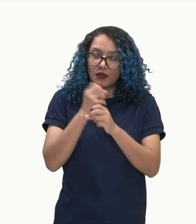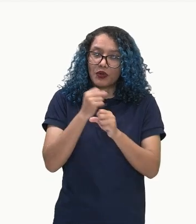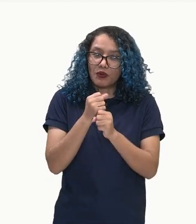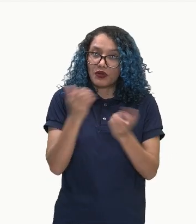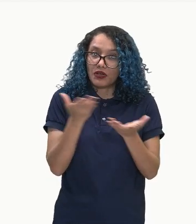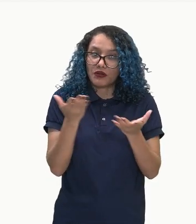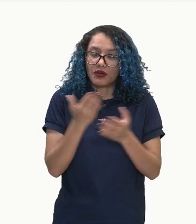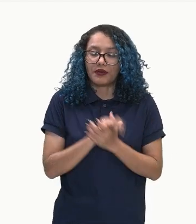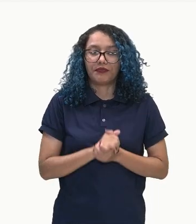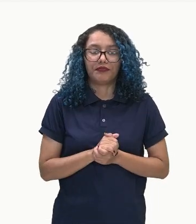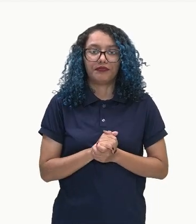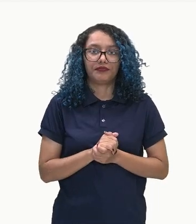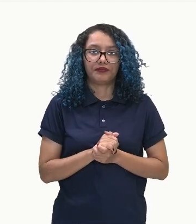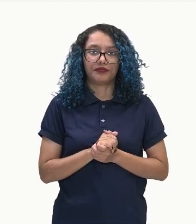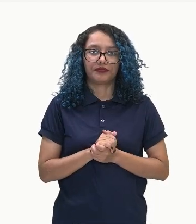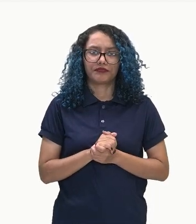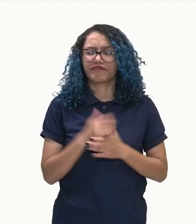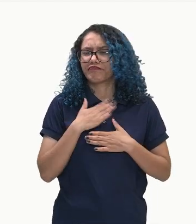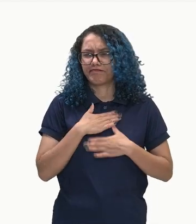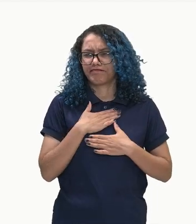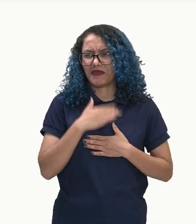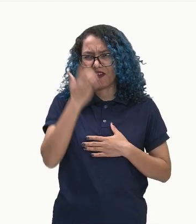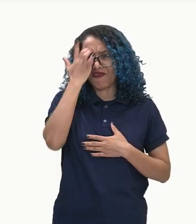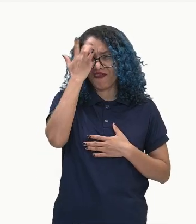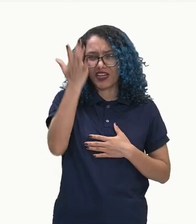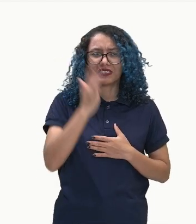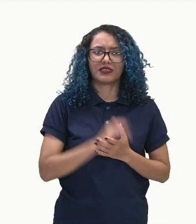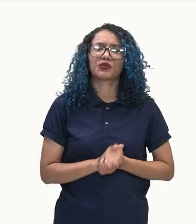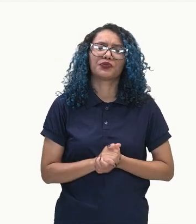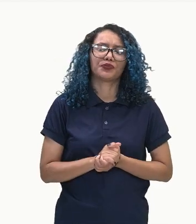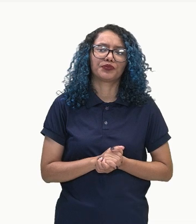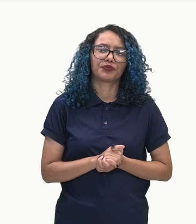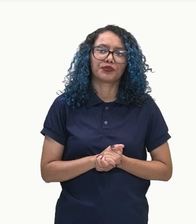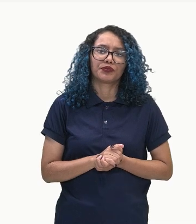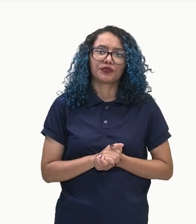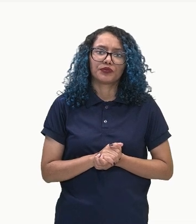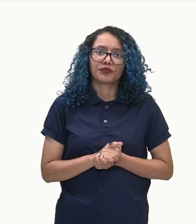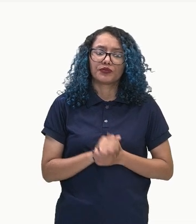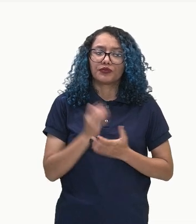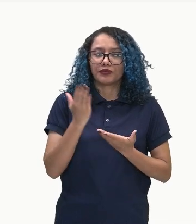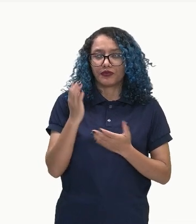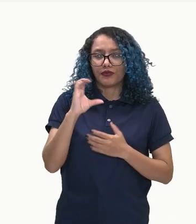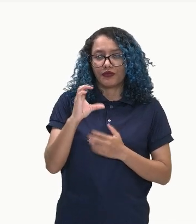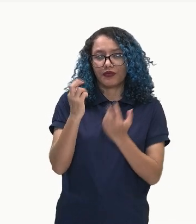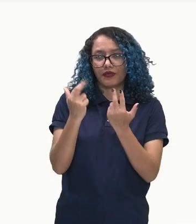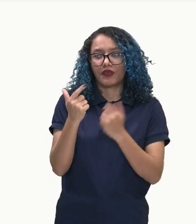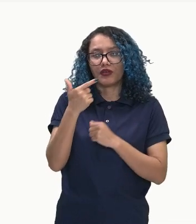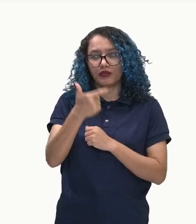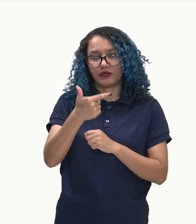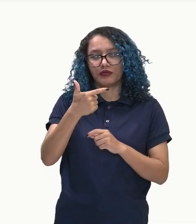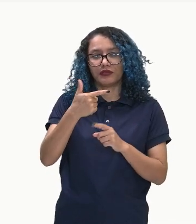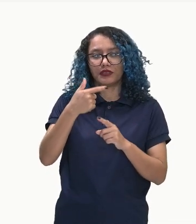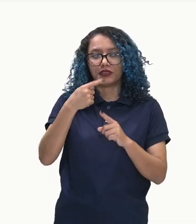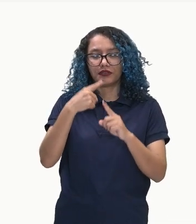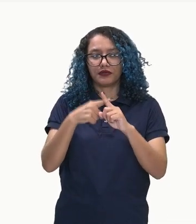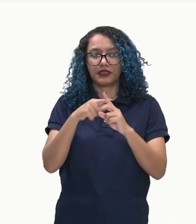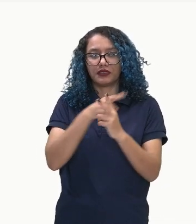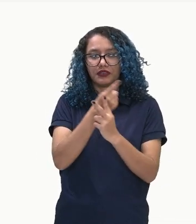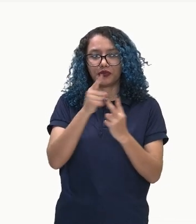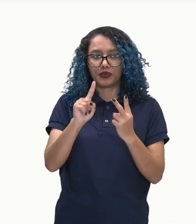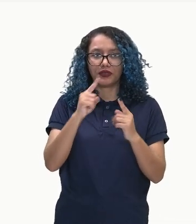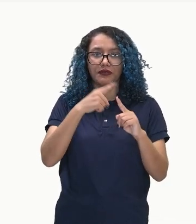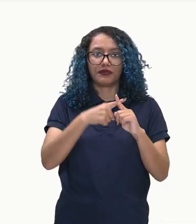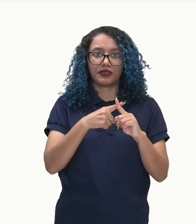Bem tranquilo, muito tranquilo. Veja só aqui, comprimento igual 2 que multiplica